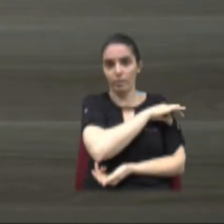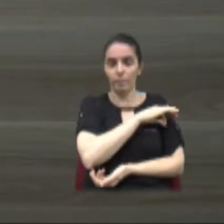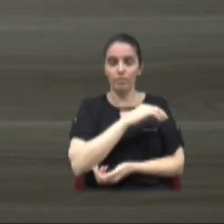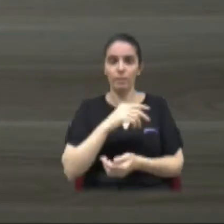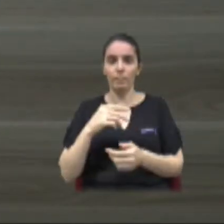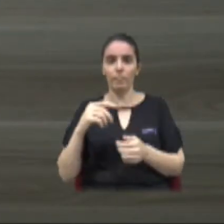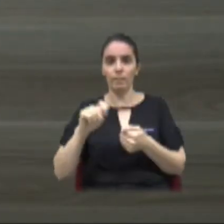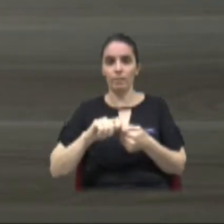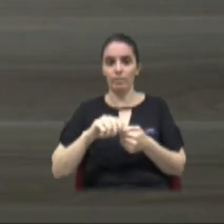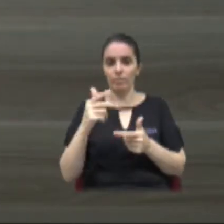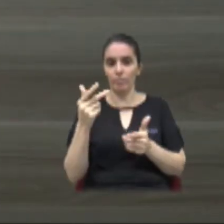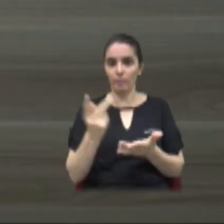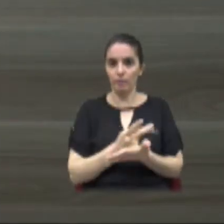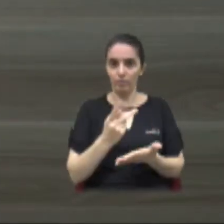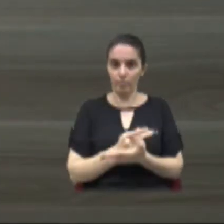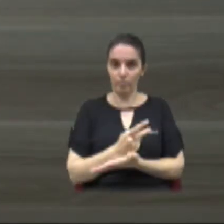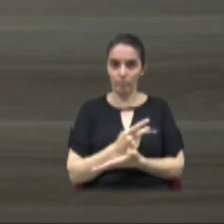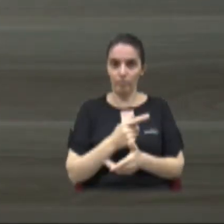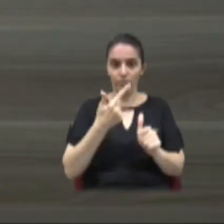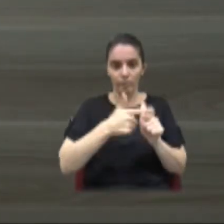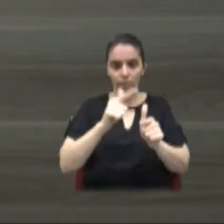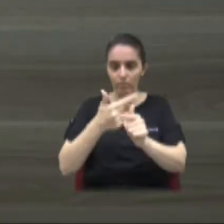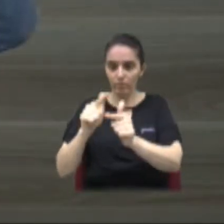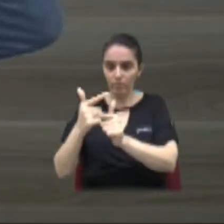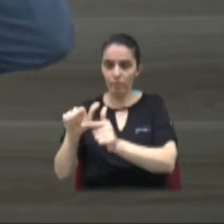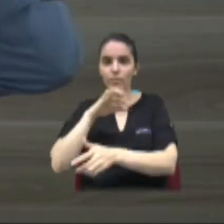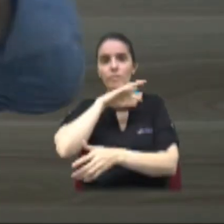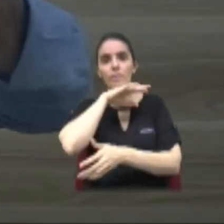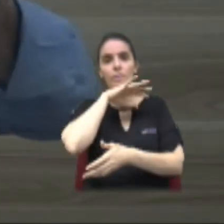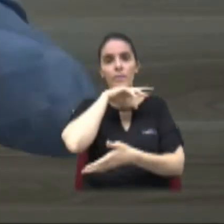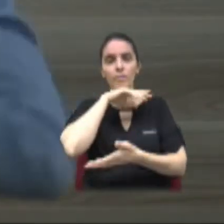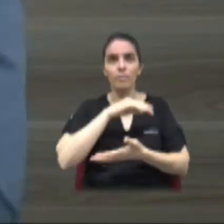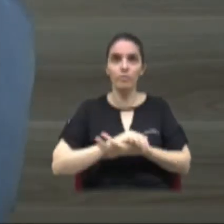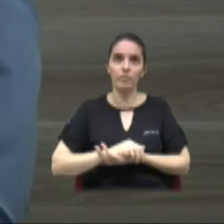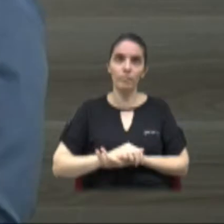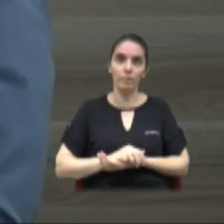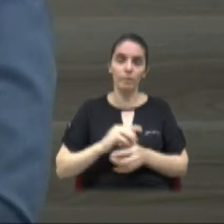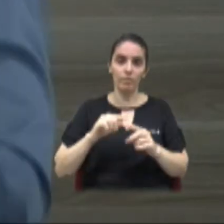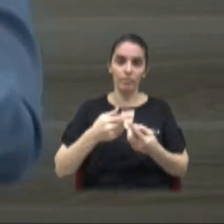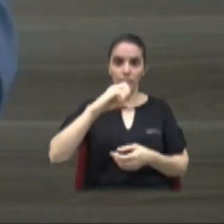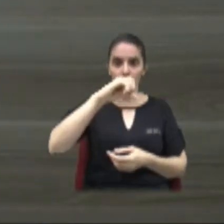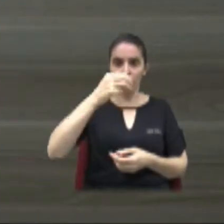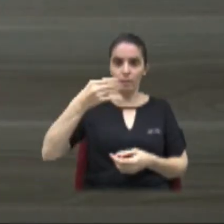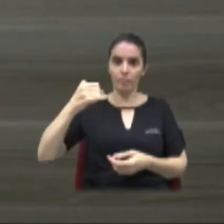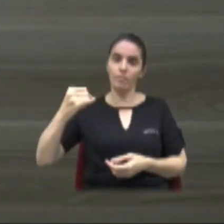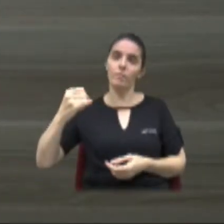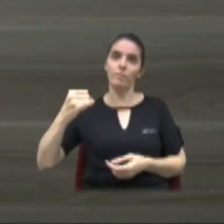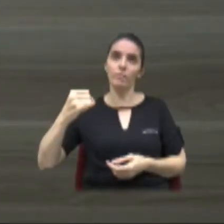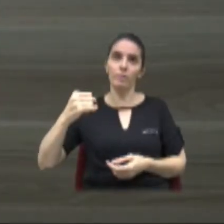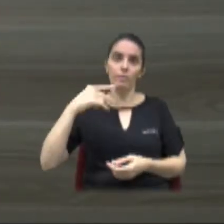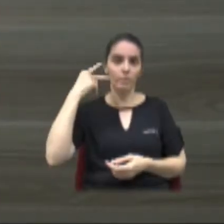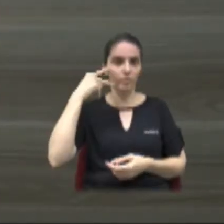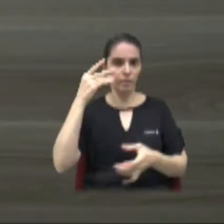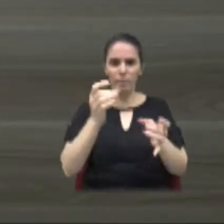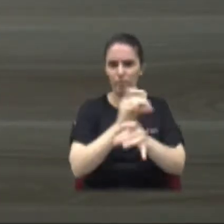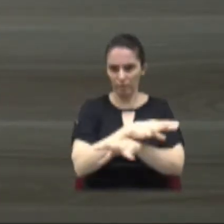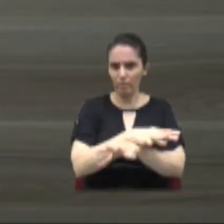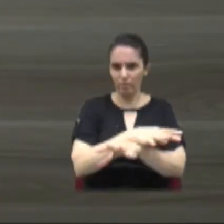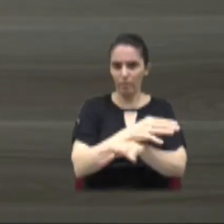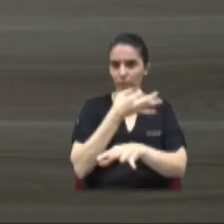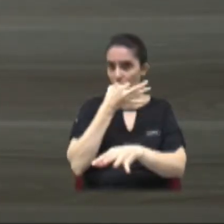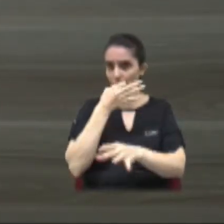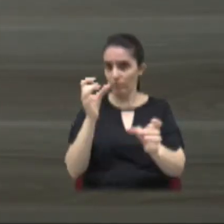estaria travado por conta daquela execução fiscal que já se dava